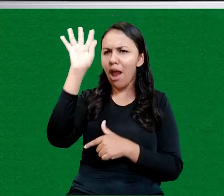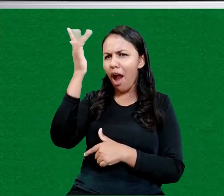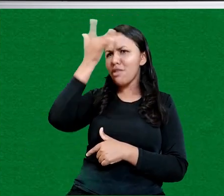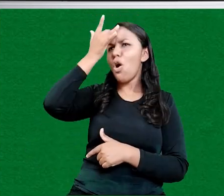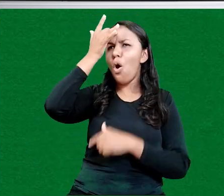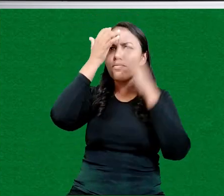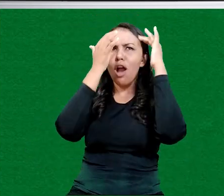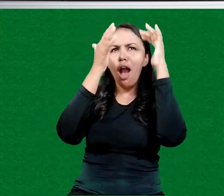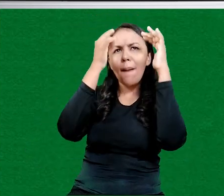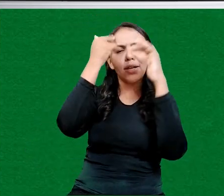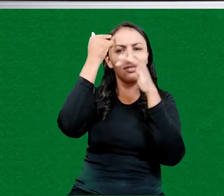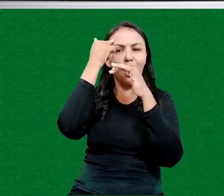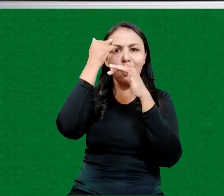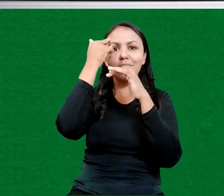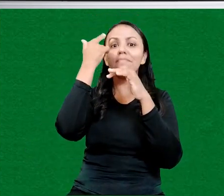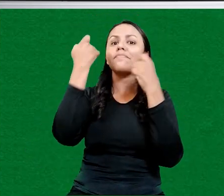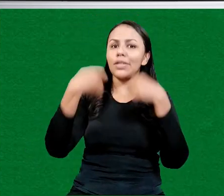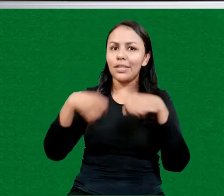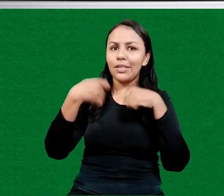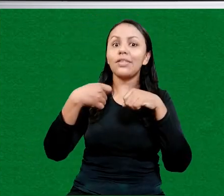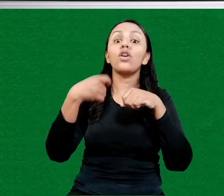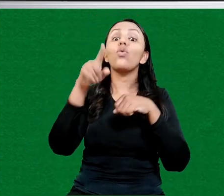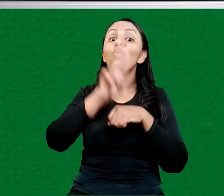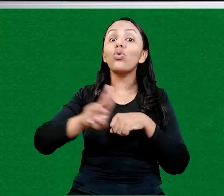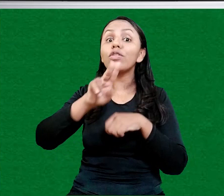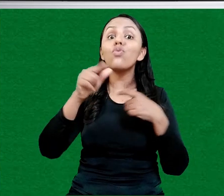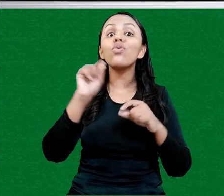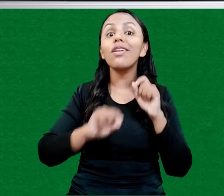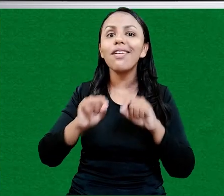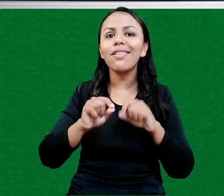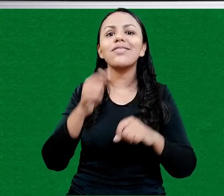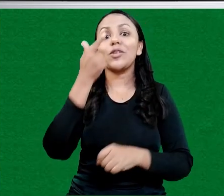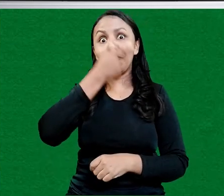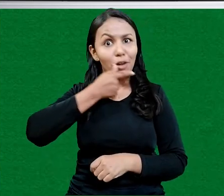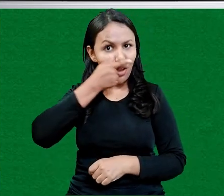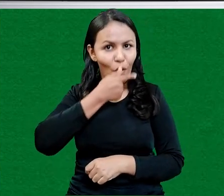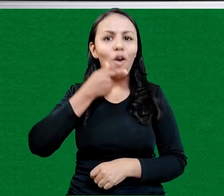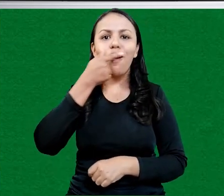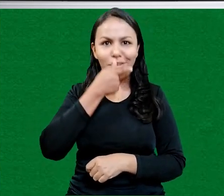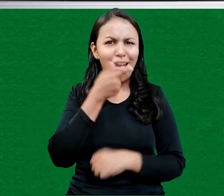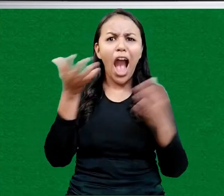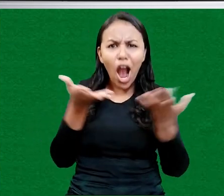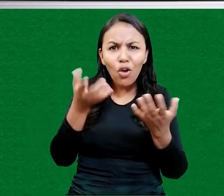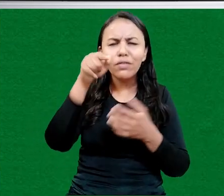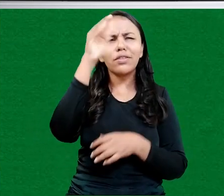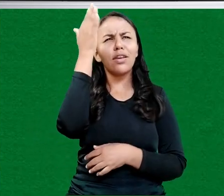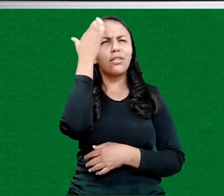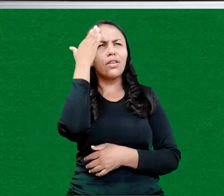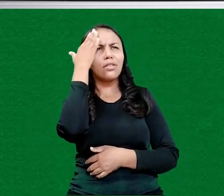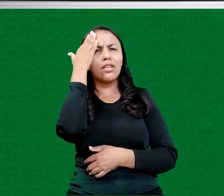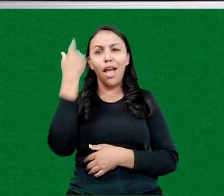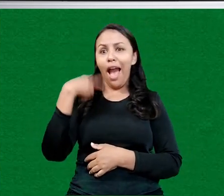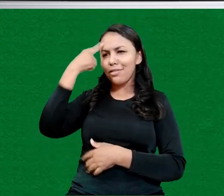estão pensando, no que eu estou falando agora. Vocês estão consumindo glicose nesse exato momento para poder interpretar tudo isso